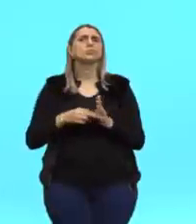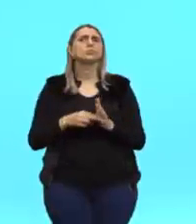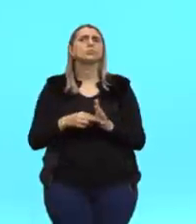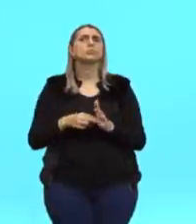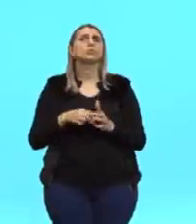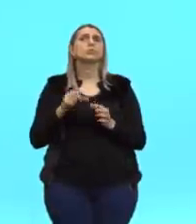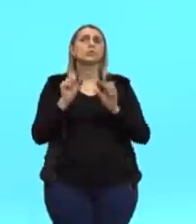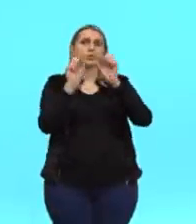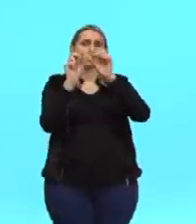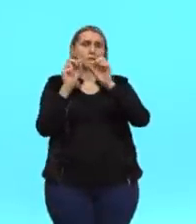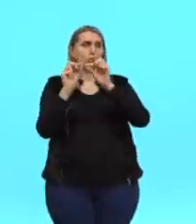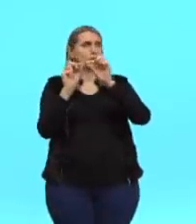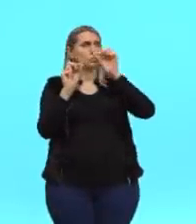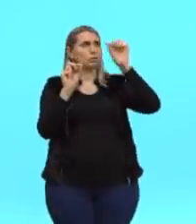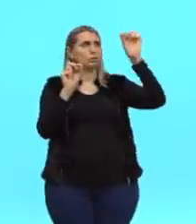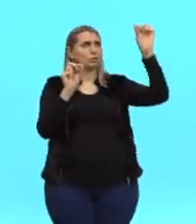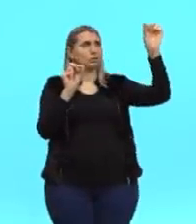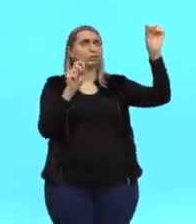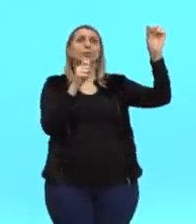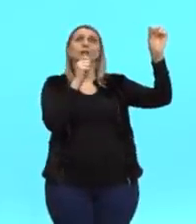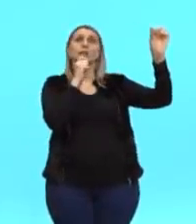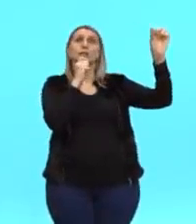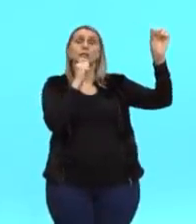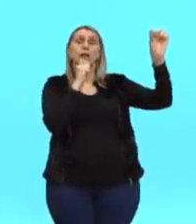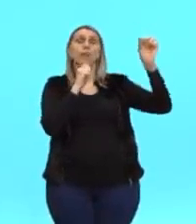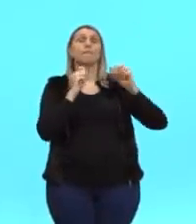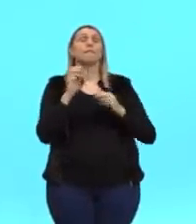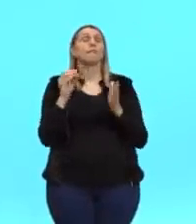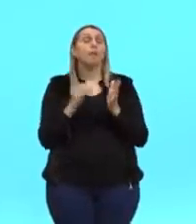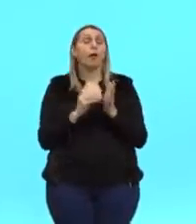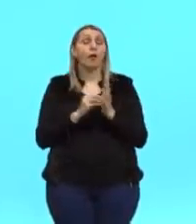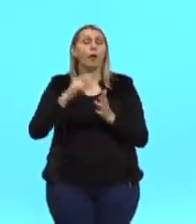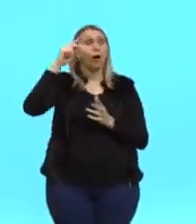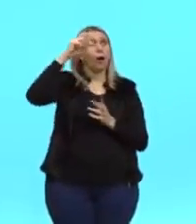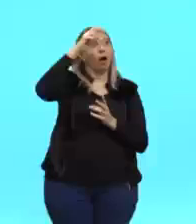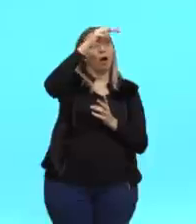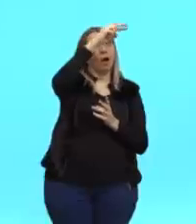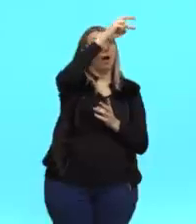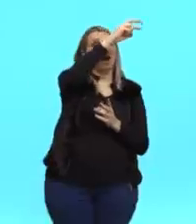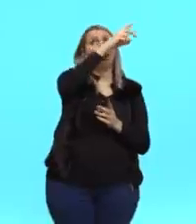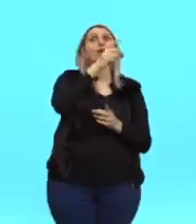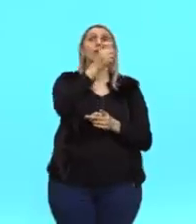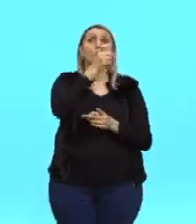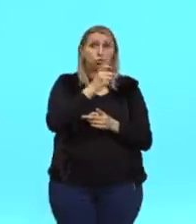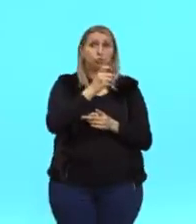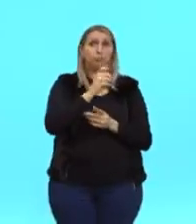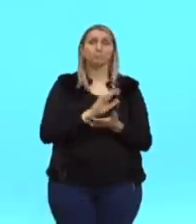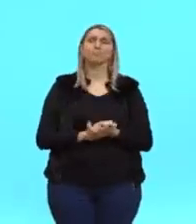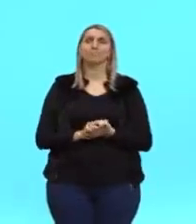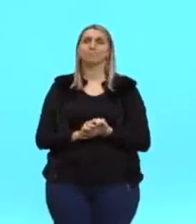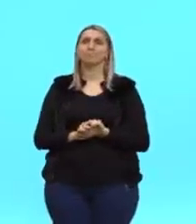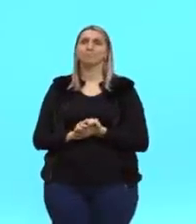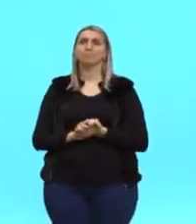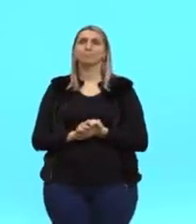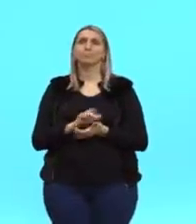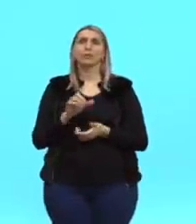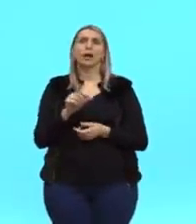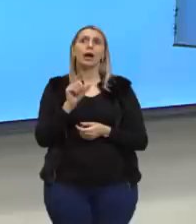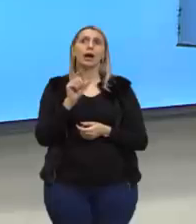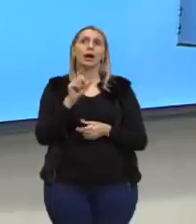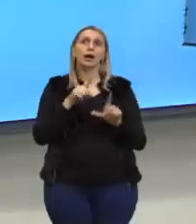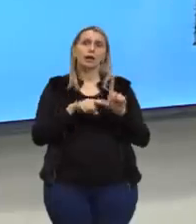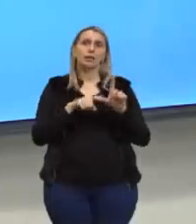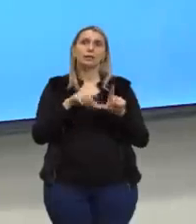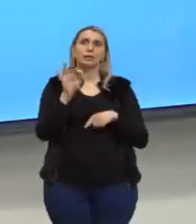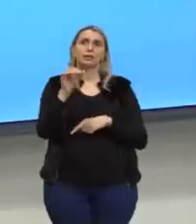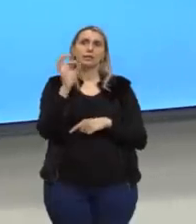É esse pedaço que ainda falta para a pessoa caminhar, certo? Que é o X que nós chamamos. Então, a alternativa correta, a